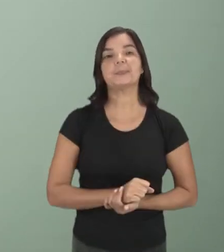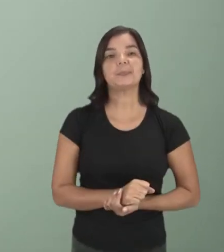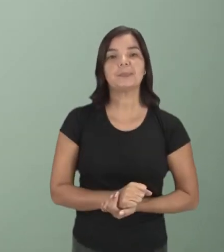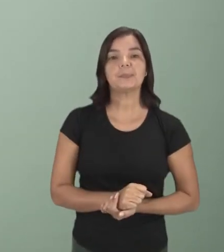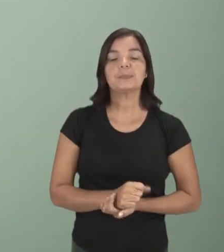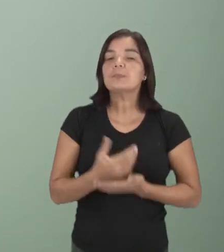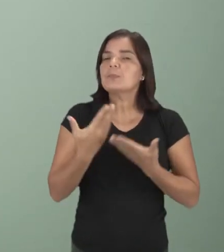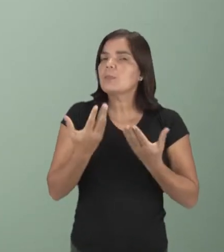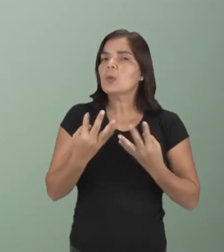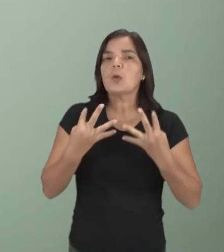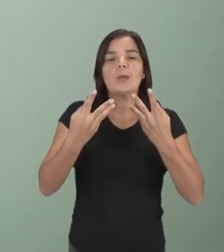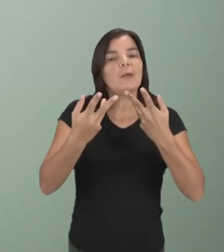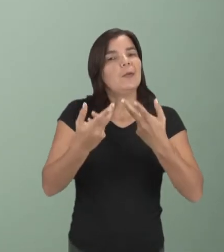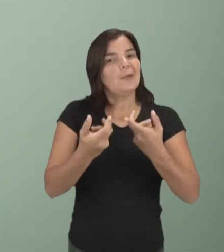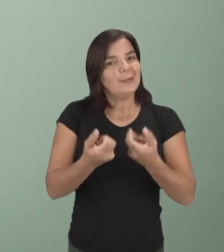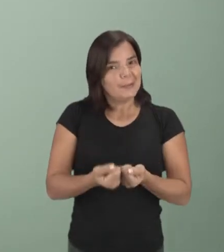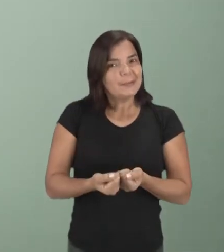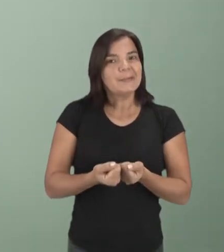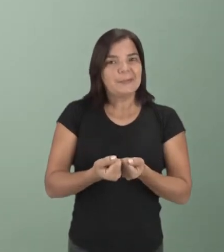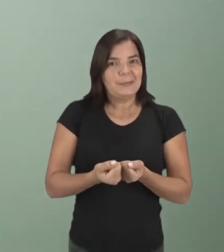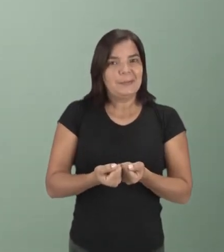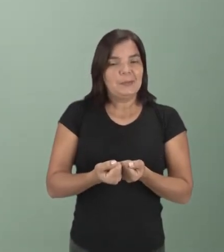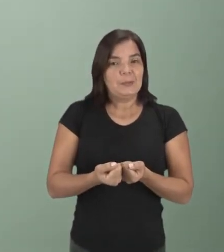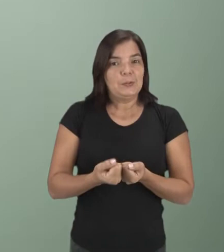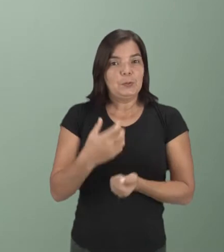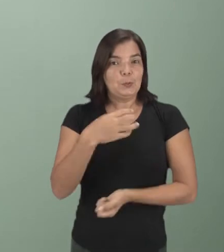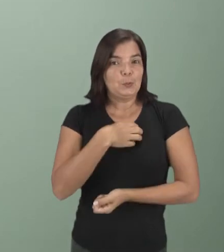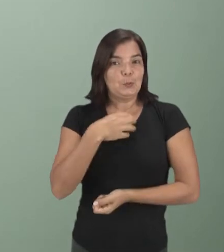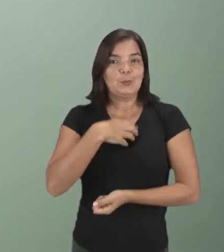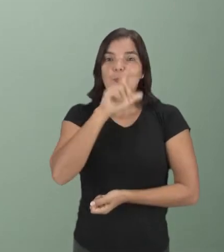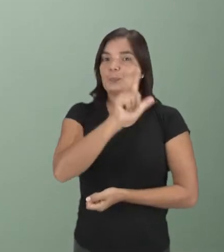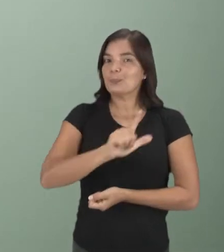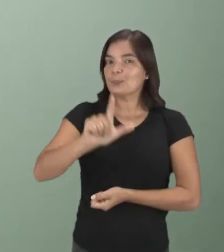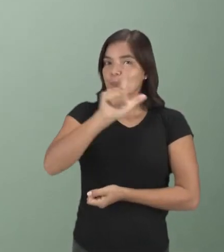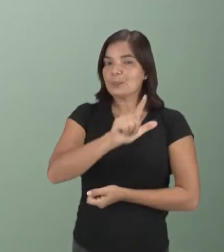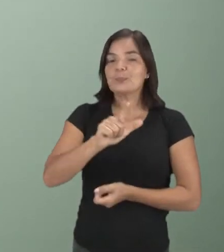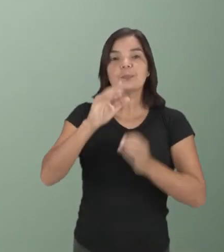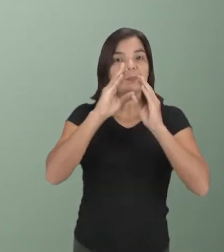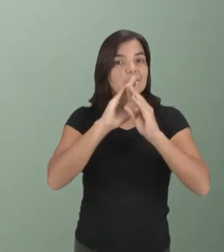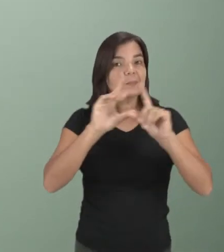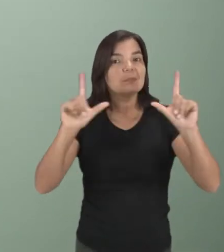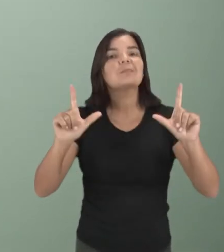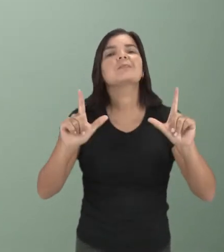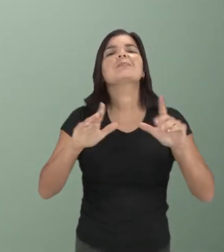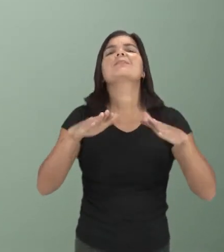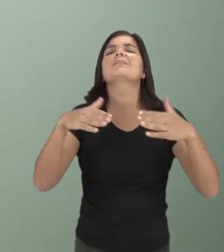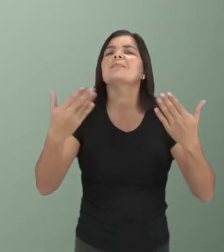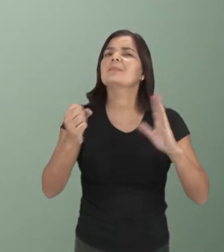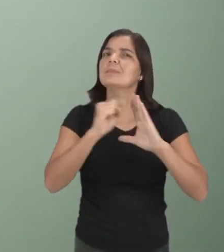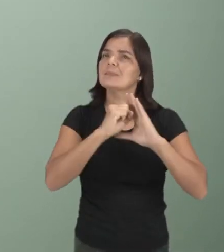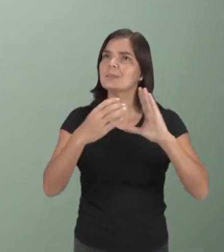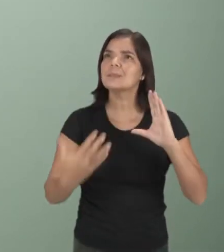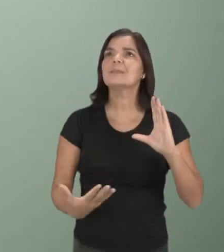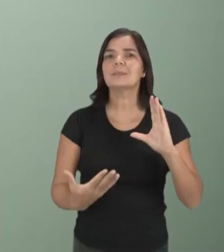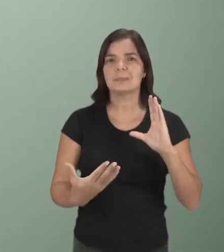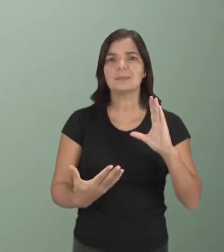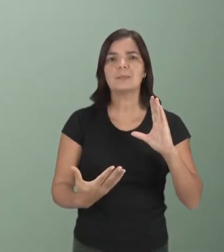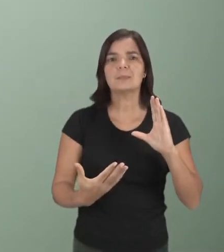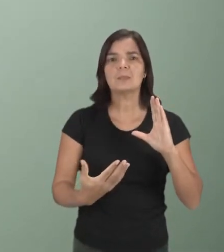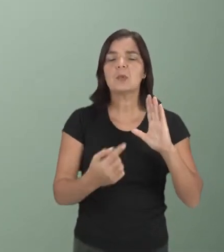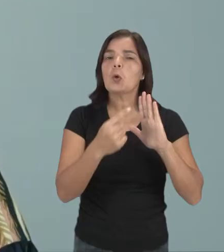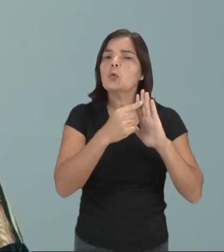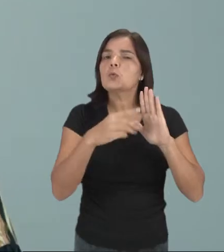tá? E como todo estilo literário, você tem que ter bem claro quais eram as características, os